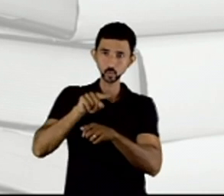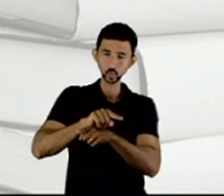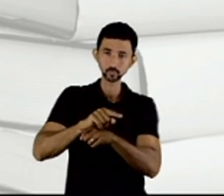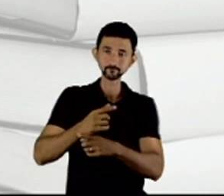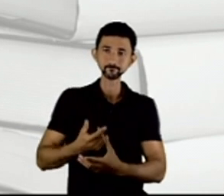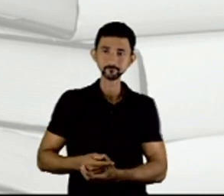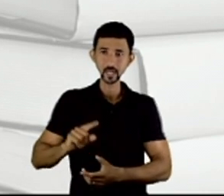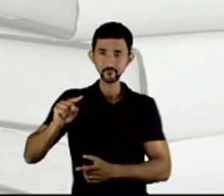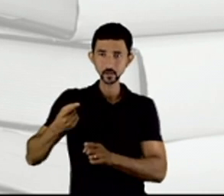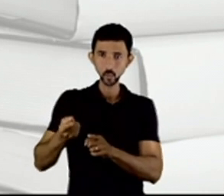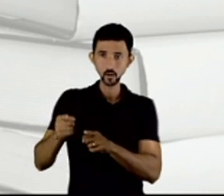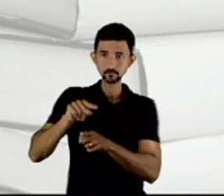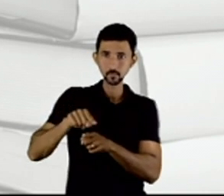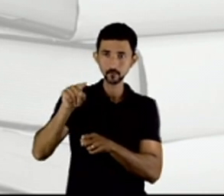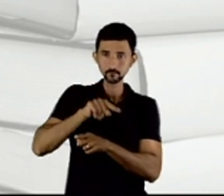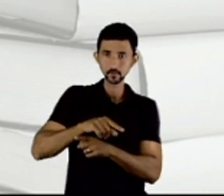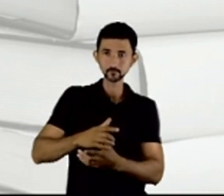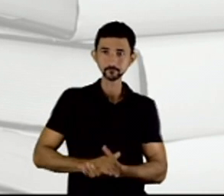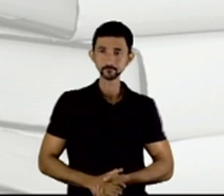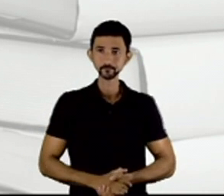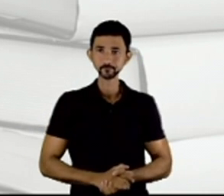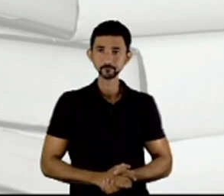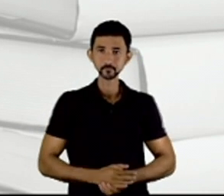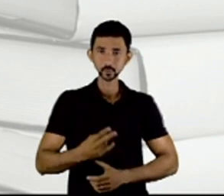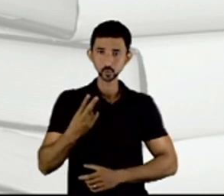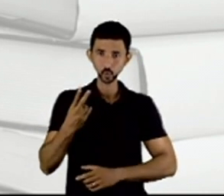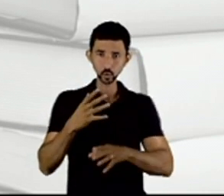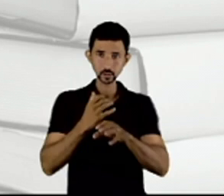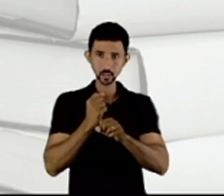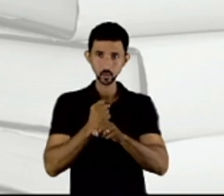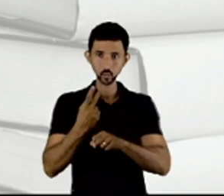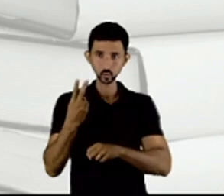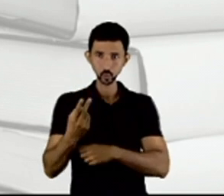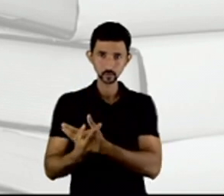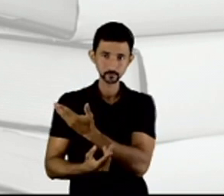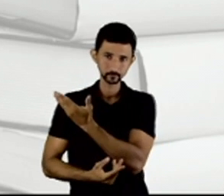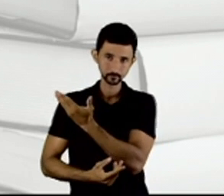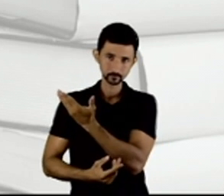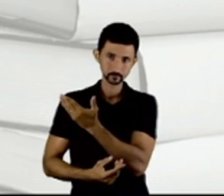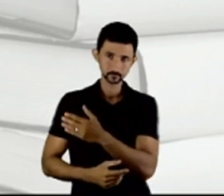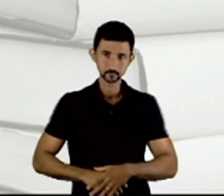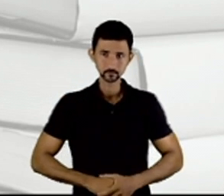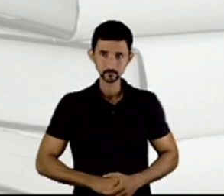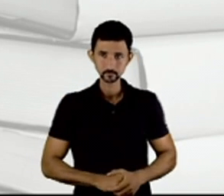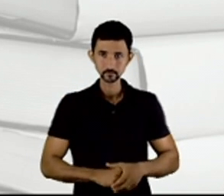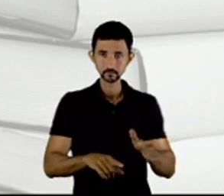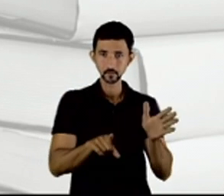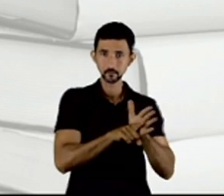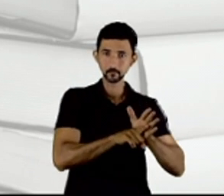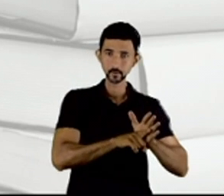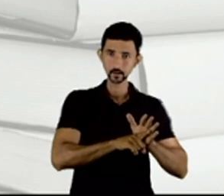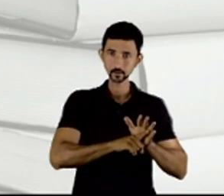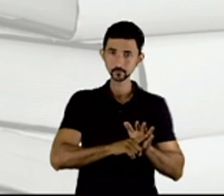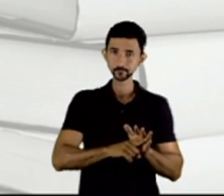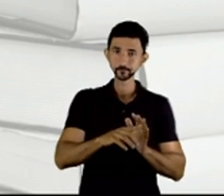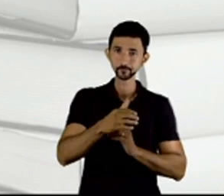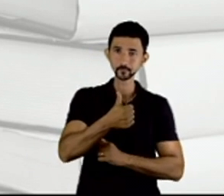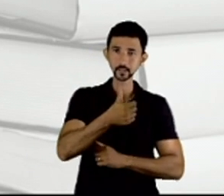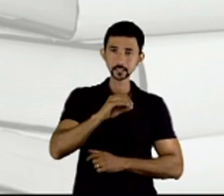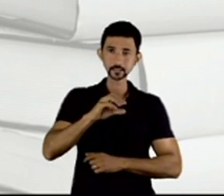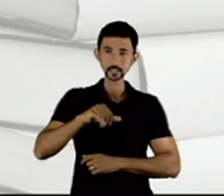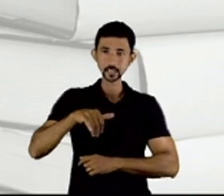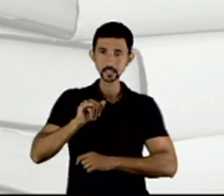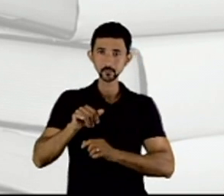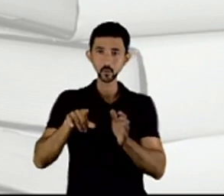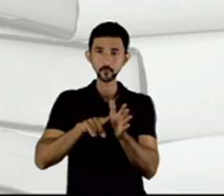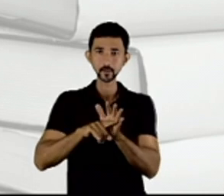2. E essa segunda equação a gente vai chamar de 2. Faço a subtração, 100y menos